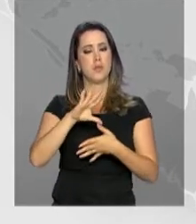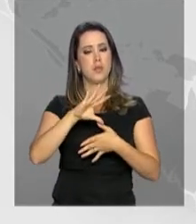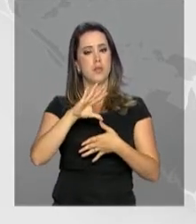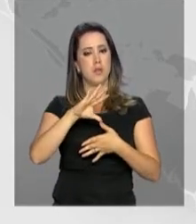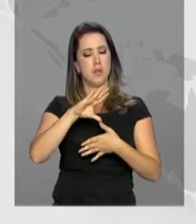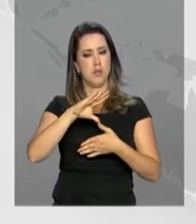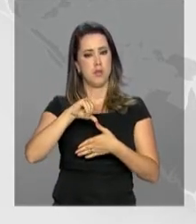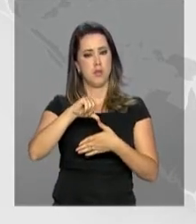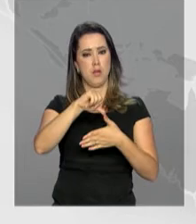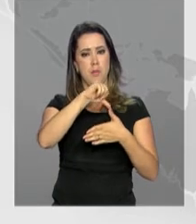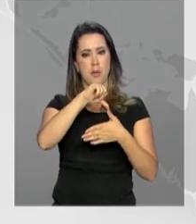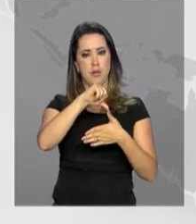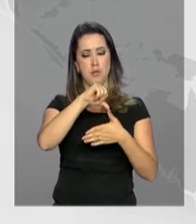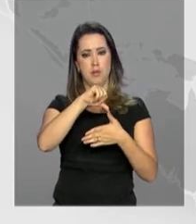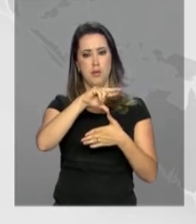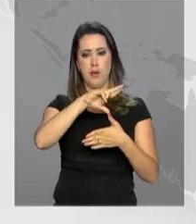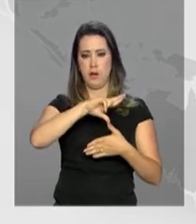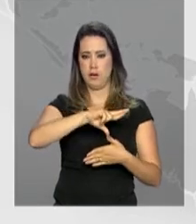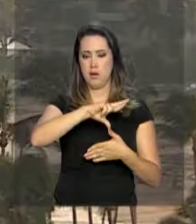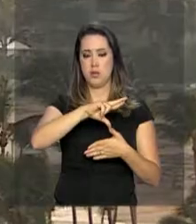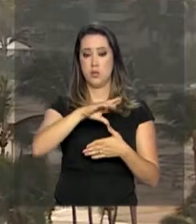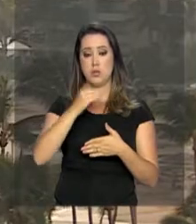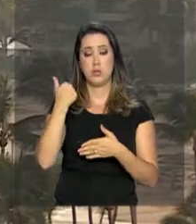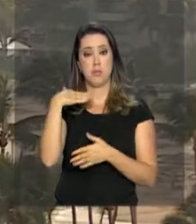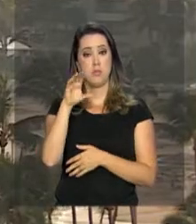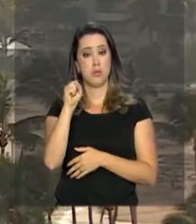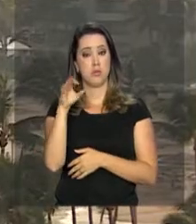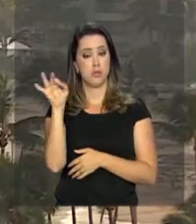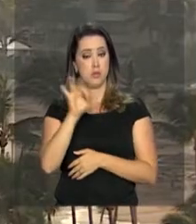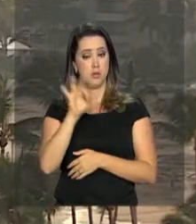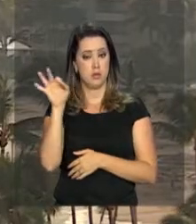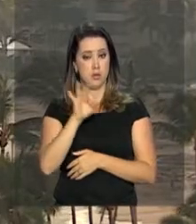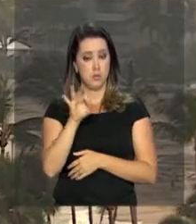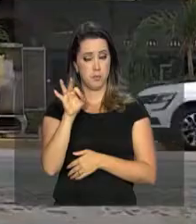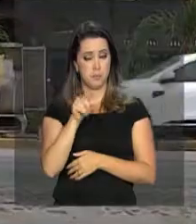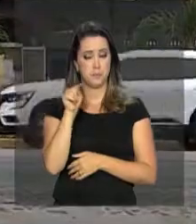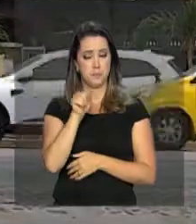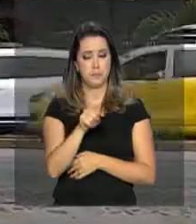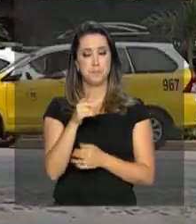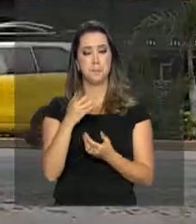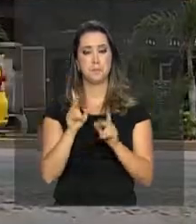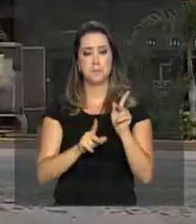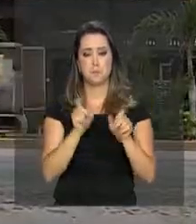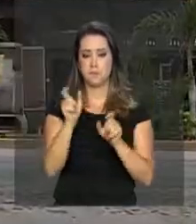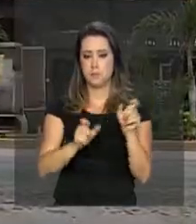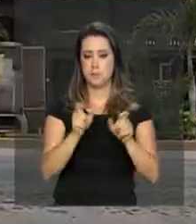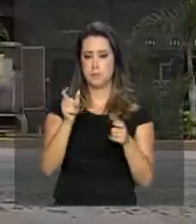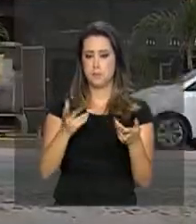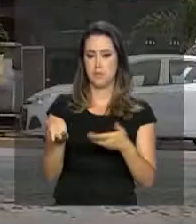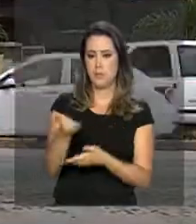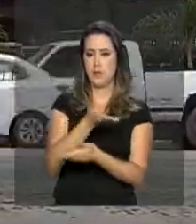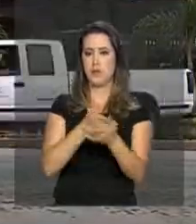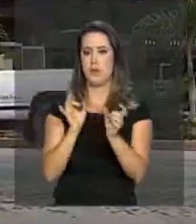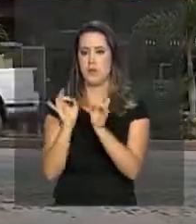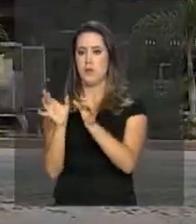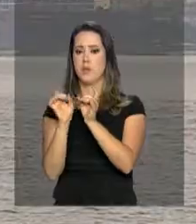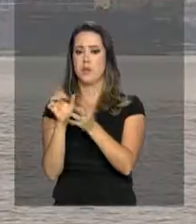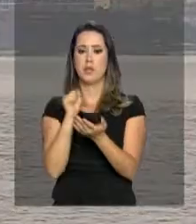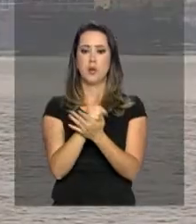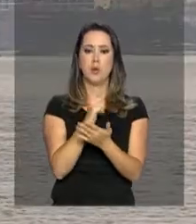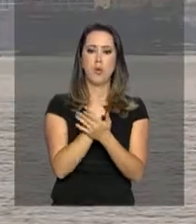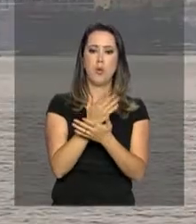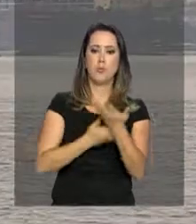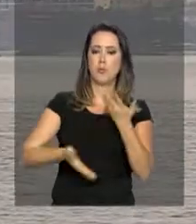e mais de 80% da população no ano passado a corrente de comércio de bens entre o brasil e os países da aliança do pacífico